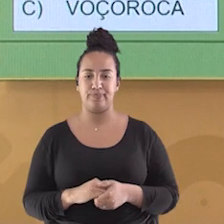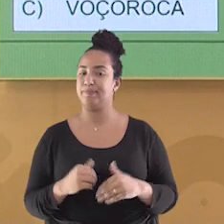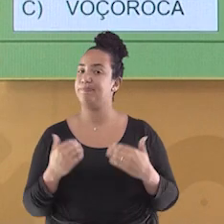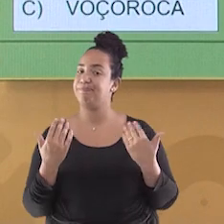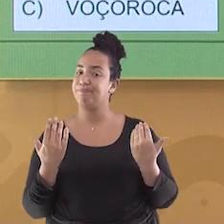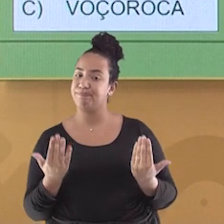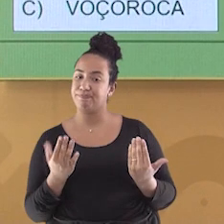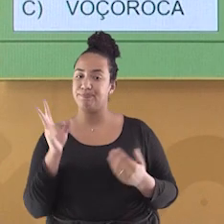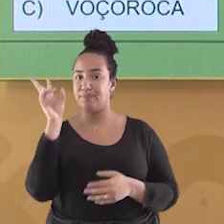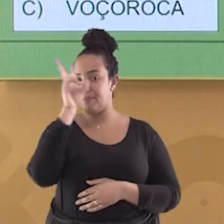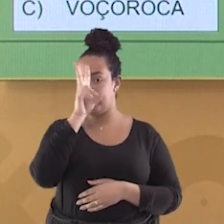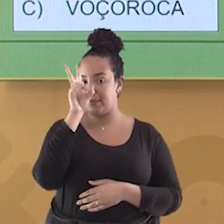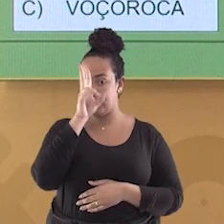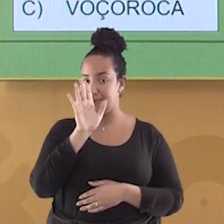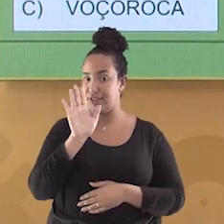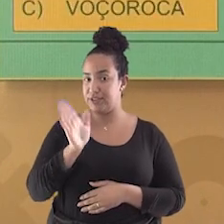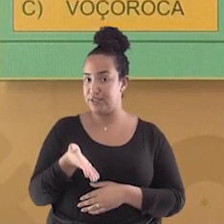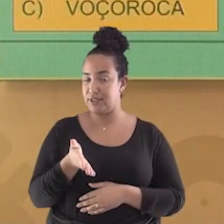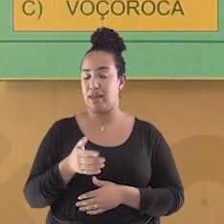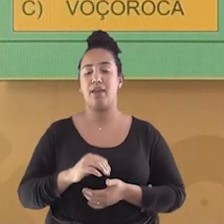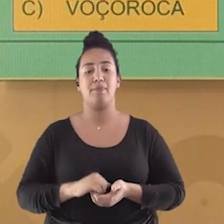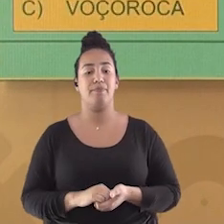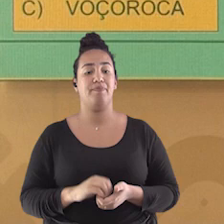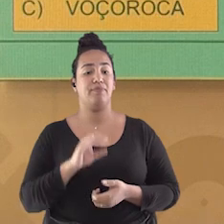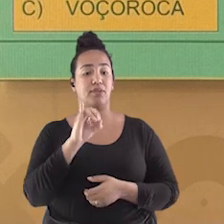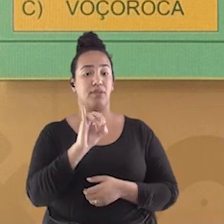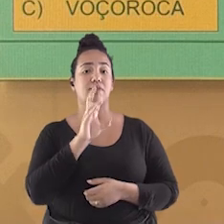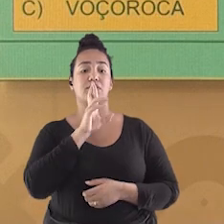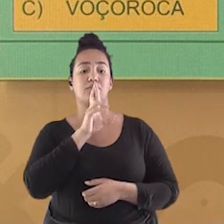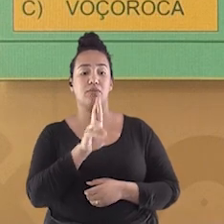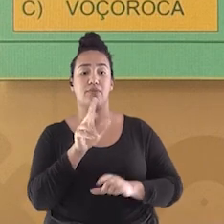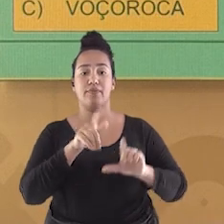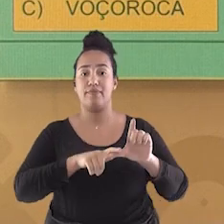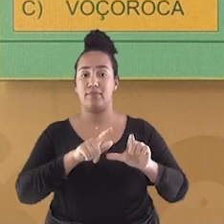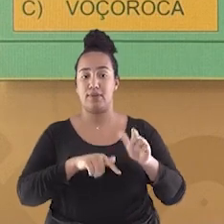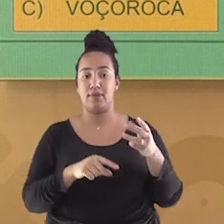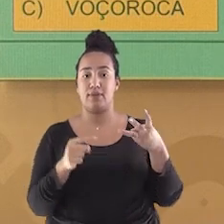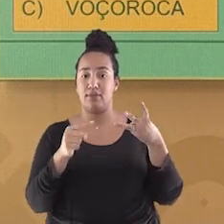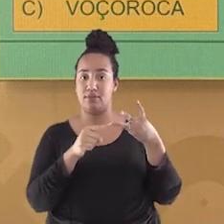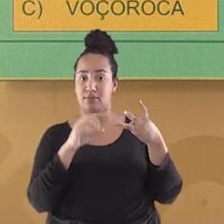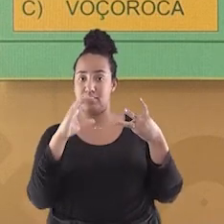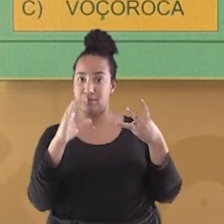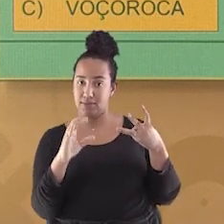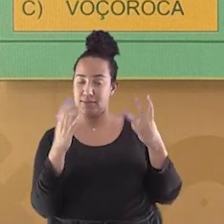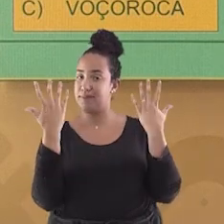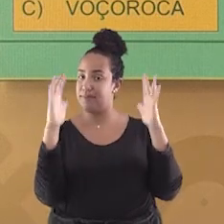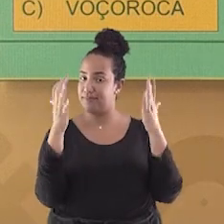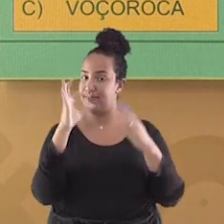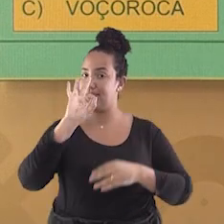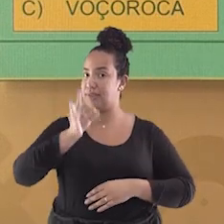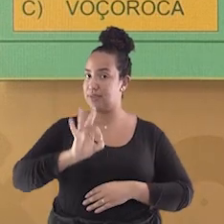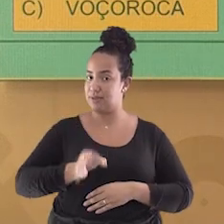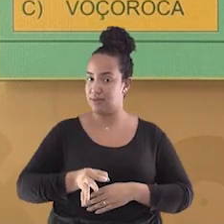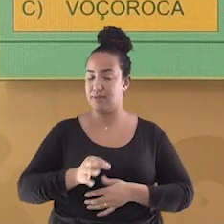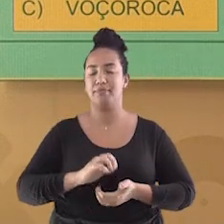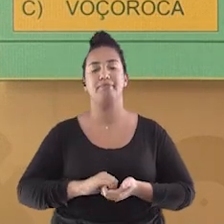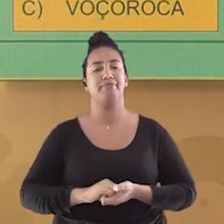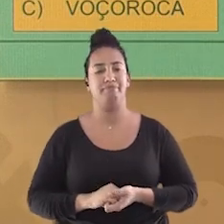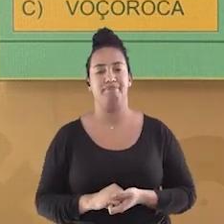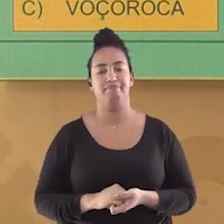E aí, lembraram da aula? Quem marcou a Vossoroca acertou.